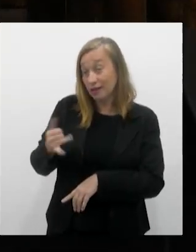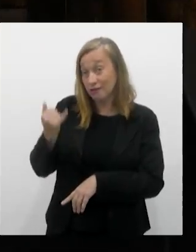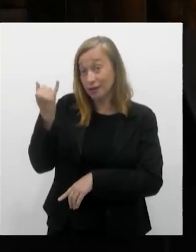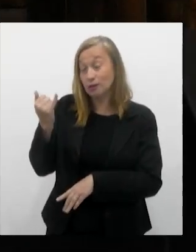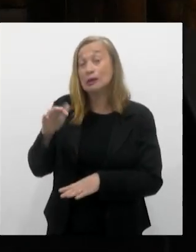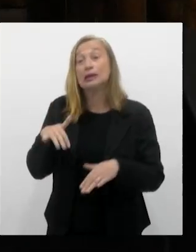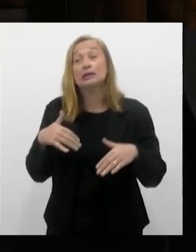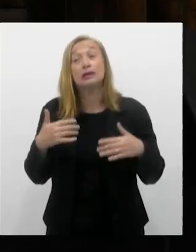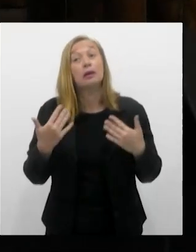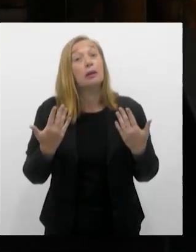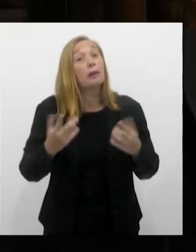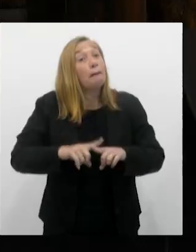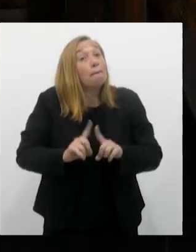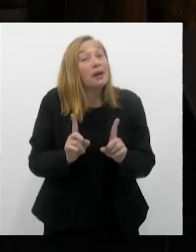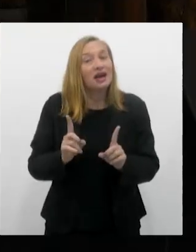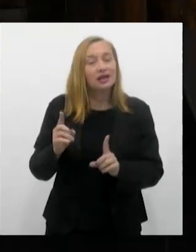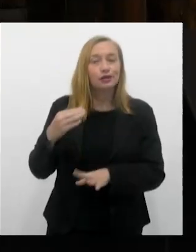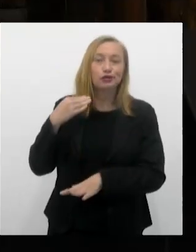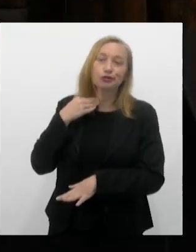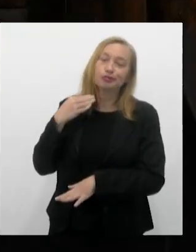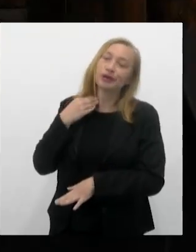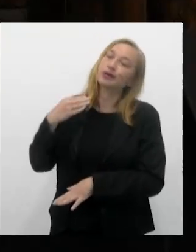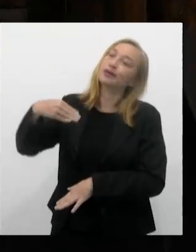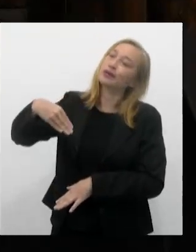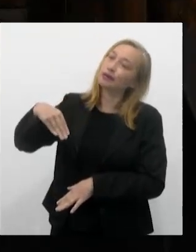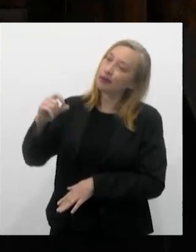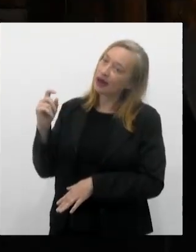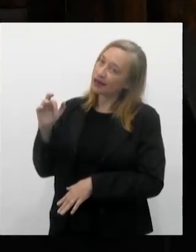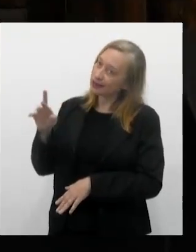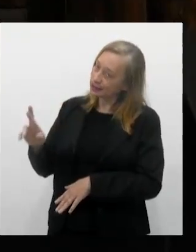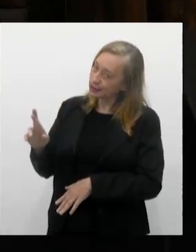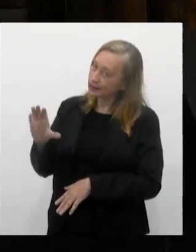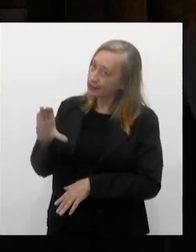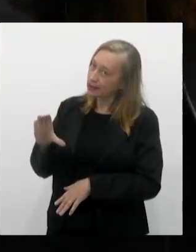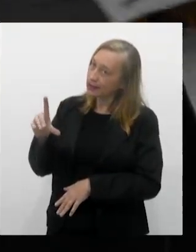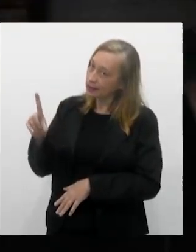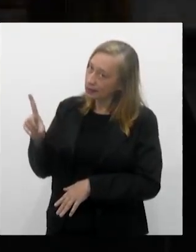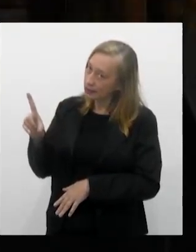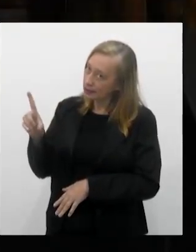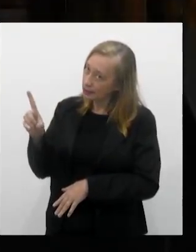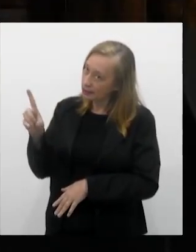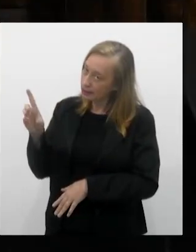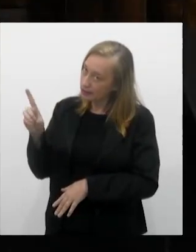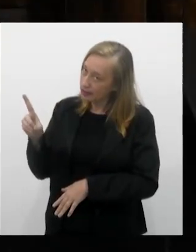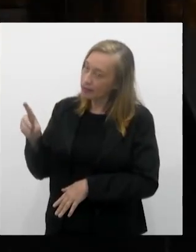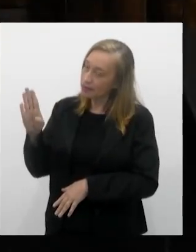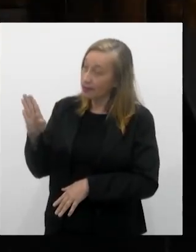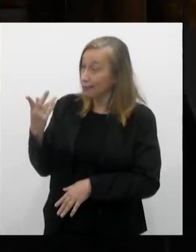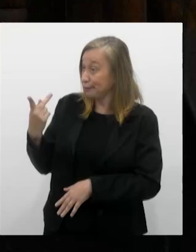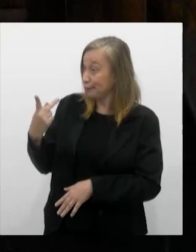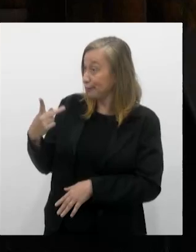Bom, mas o Banco Master, os CDBs dele, além disso, propunha